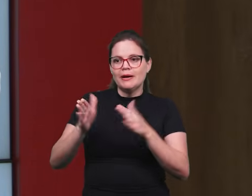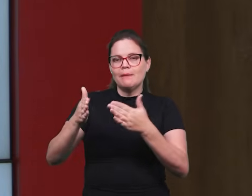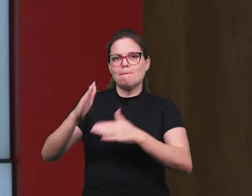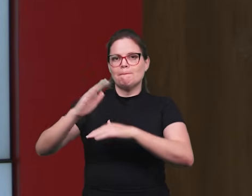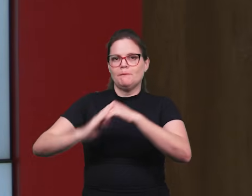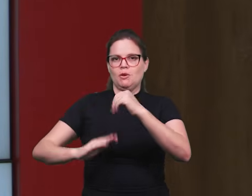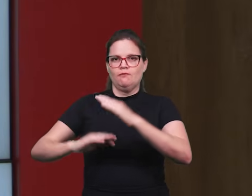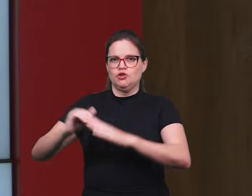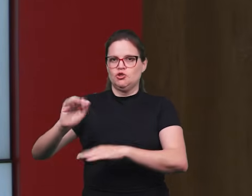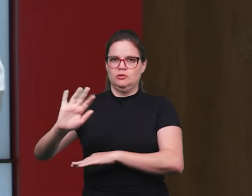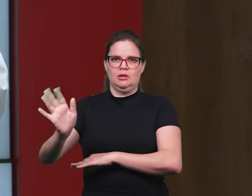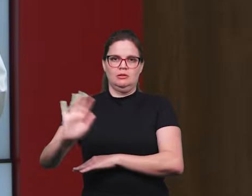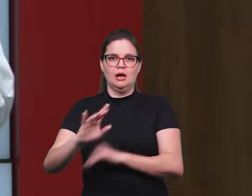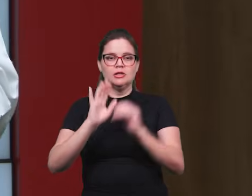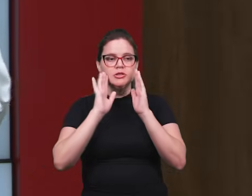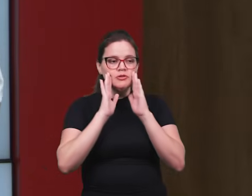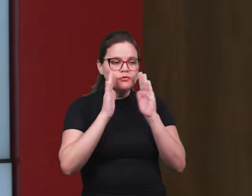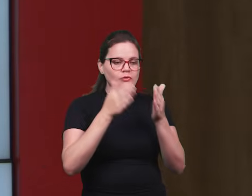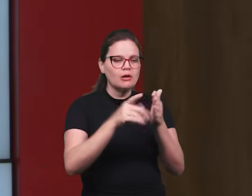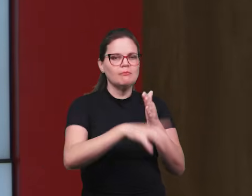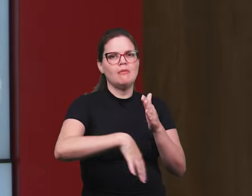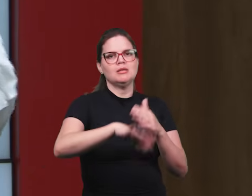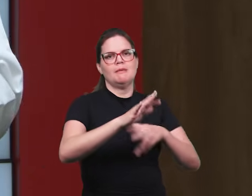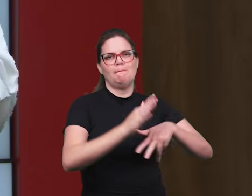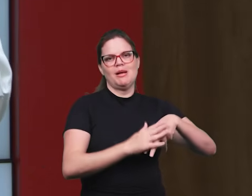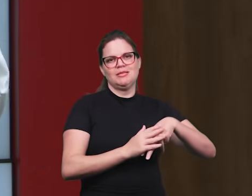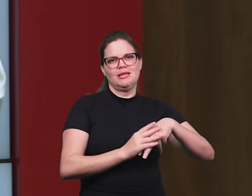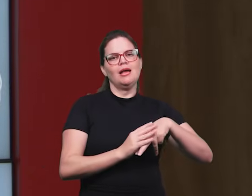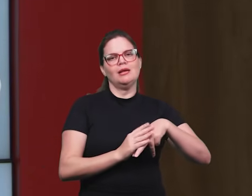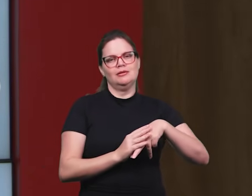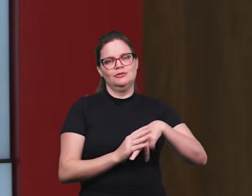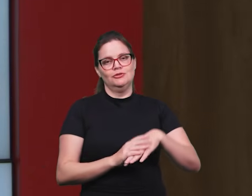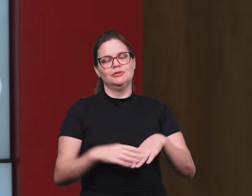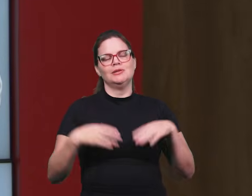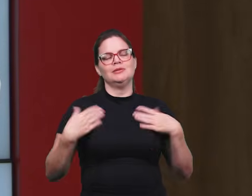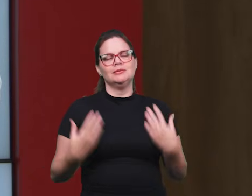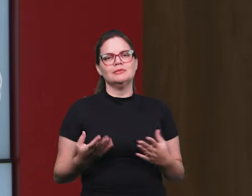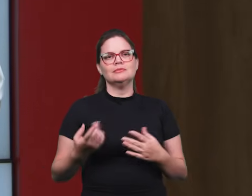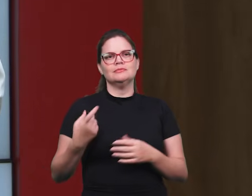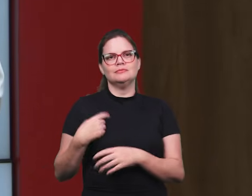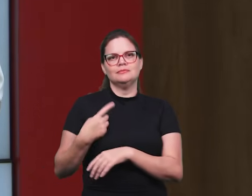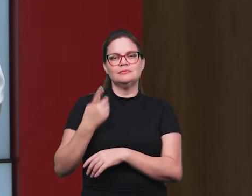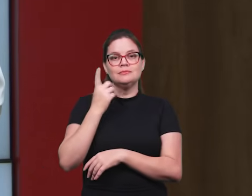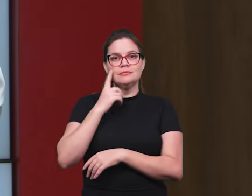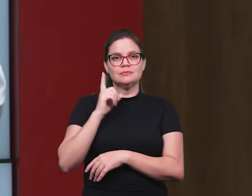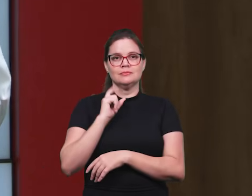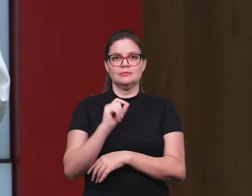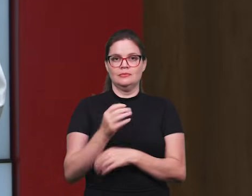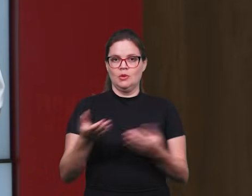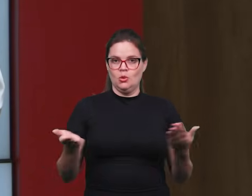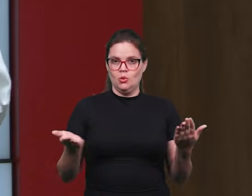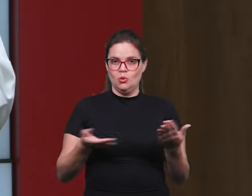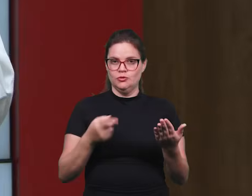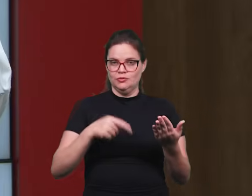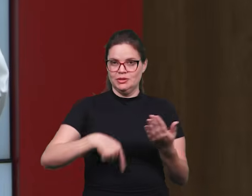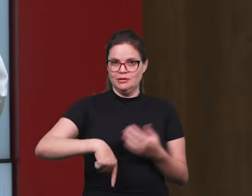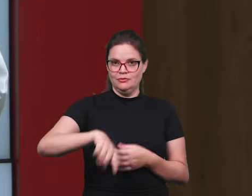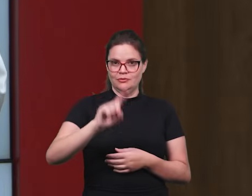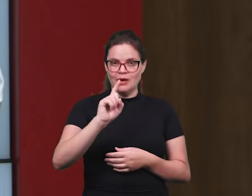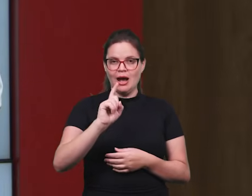coisa muito mais acadêmica. Então, assim, as pessoas têm que entender, atualmente você fazer